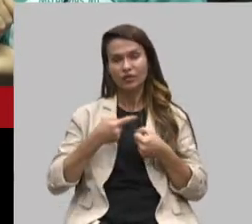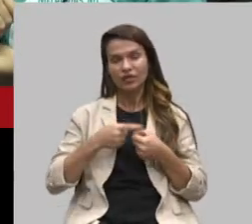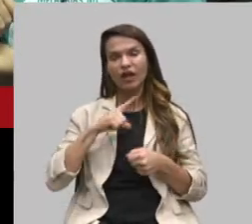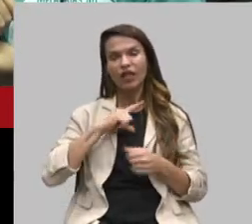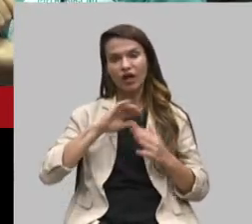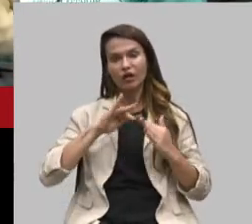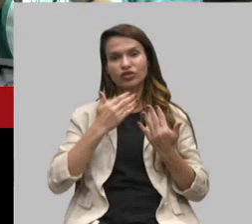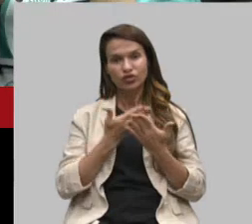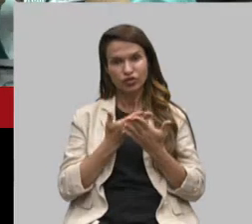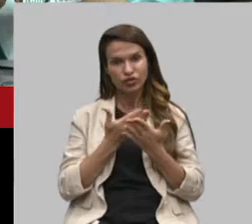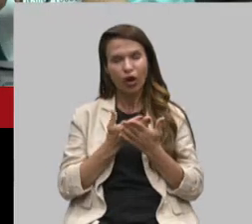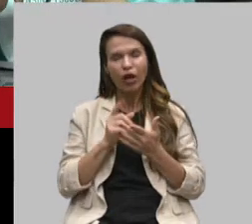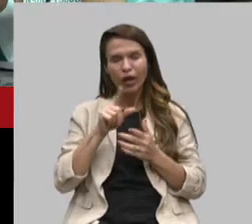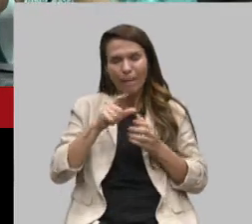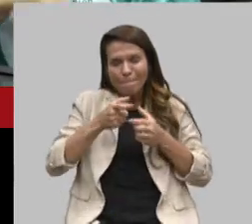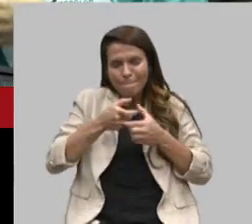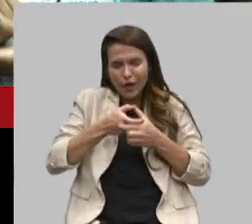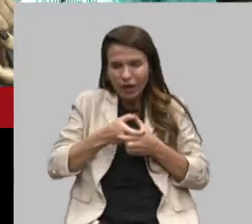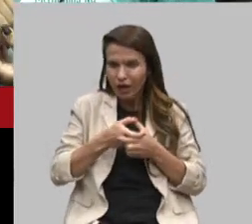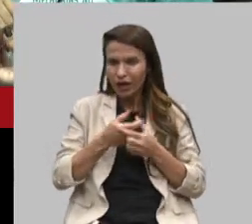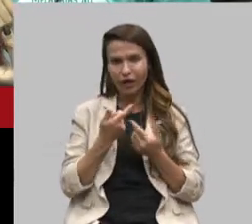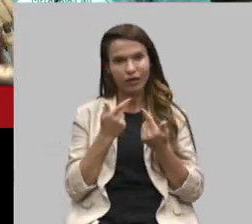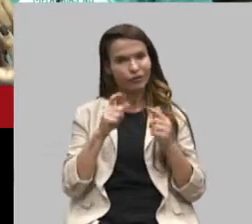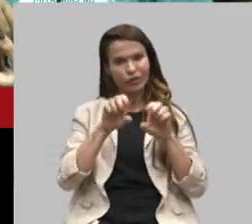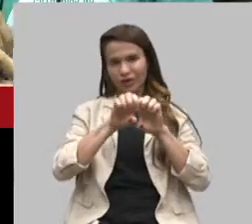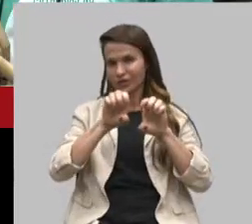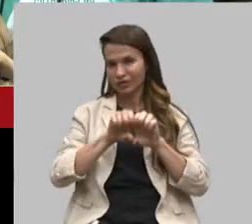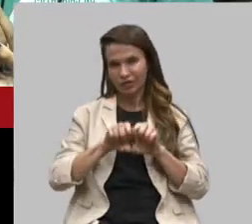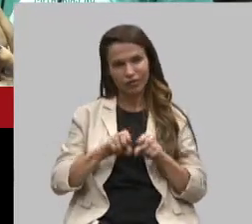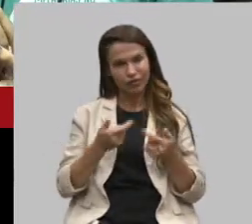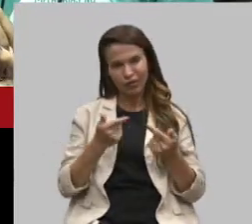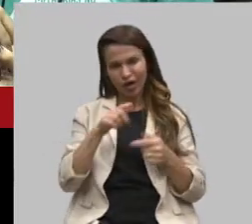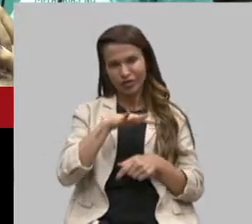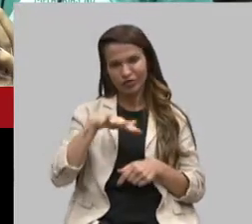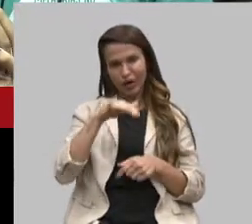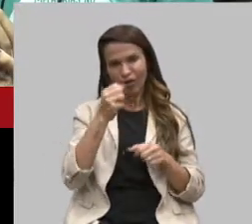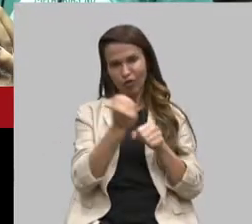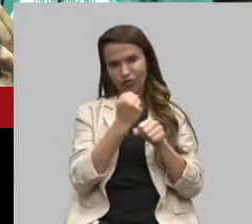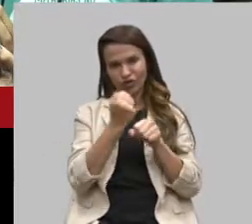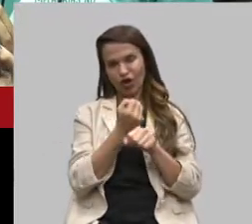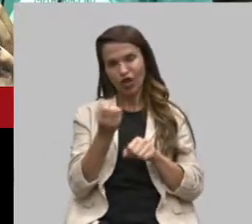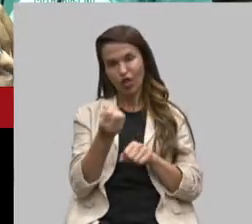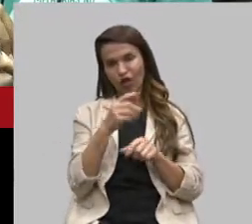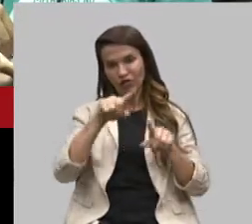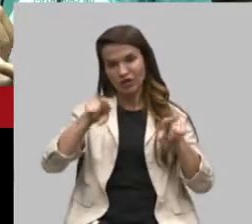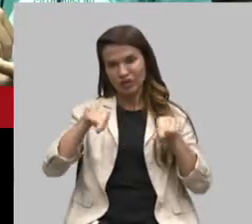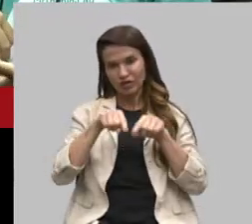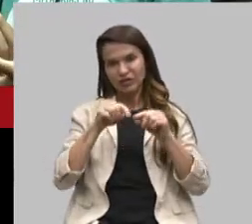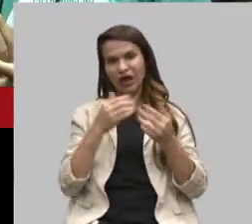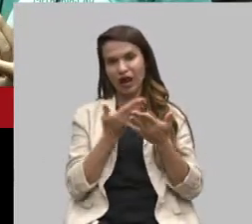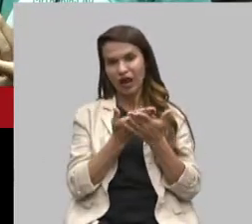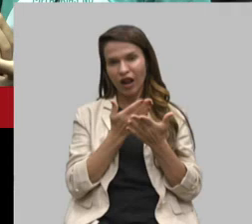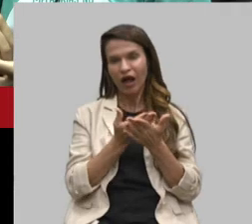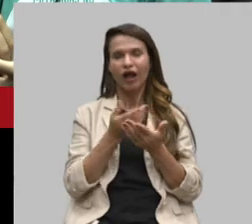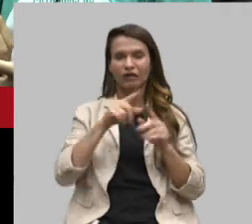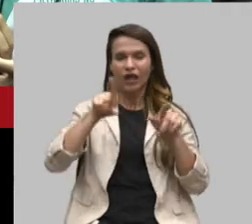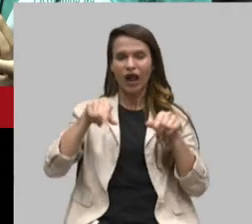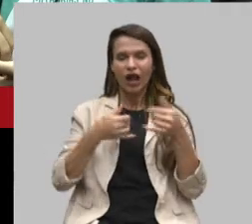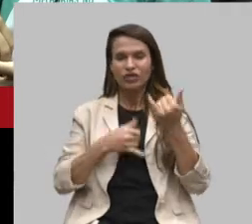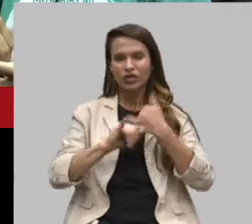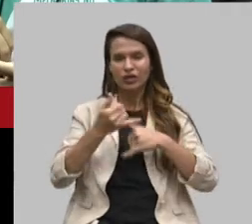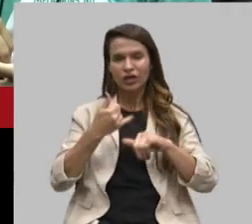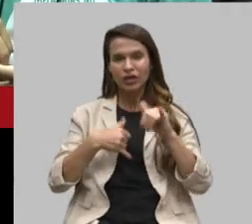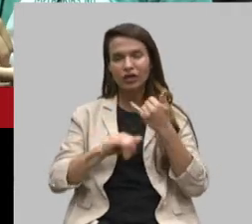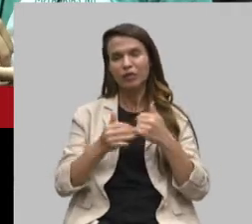são muito pequenas que não tem estrutura não tem espaço para construir novas salas como sala de química física biologia